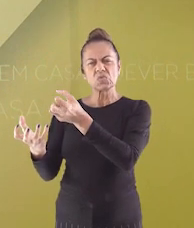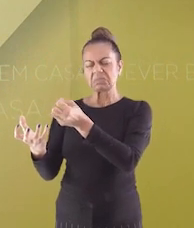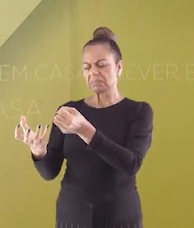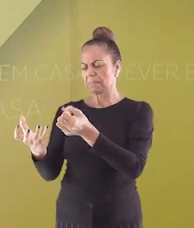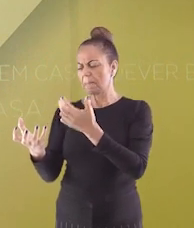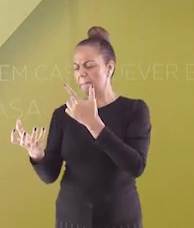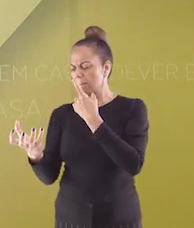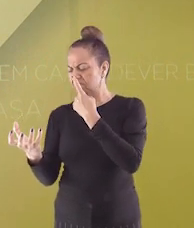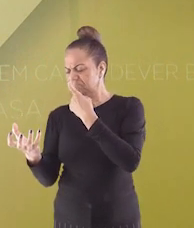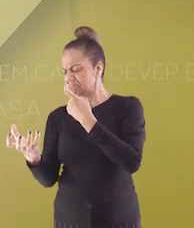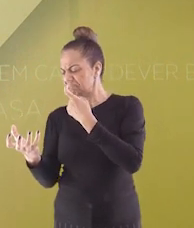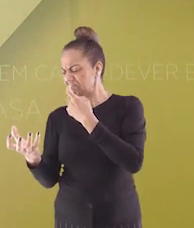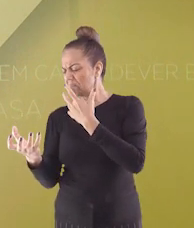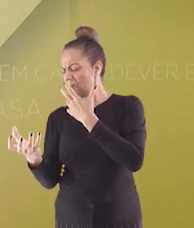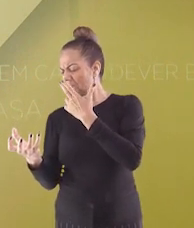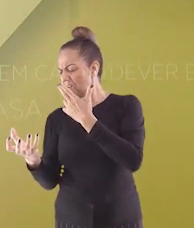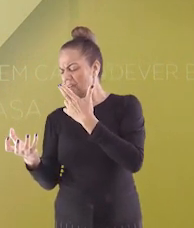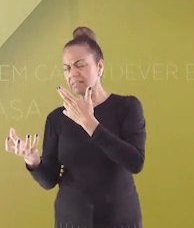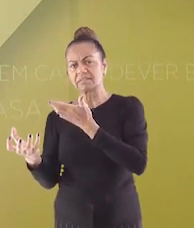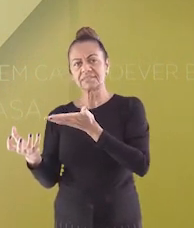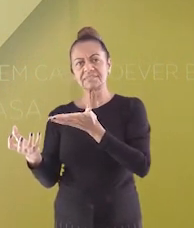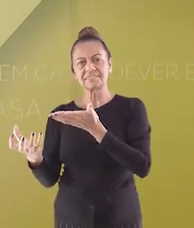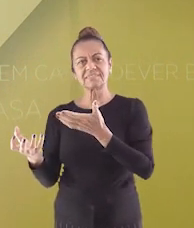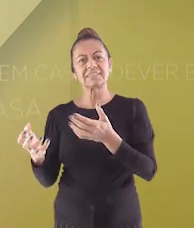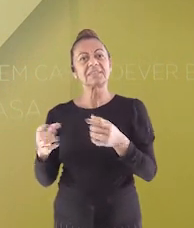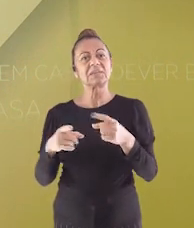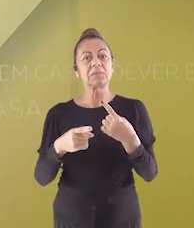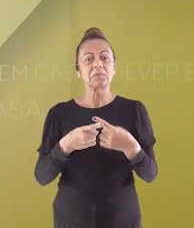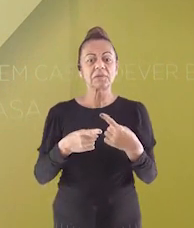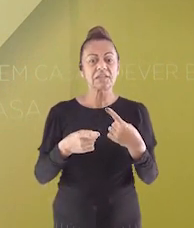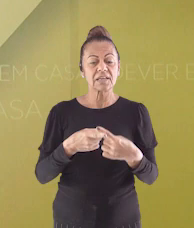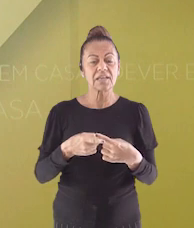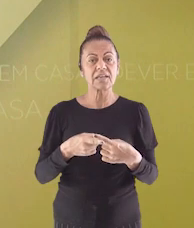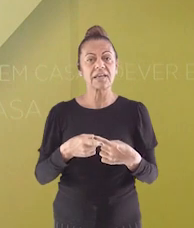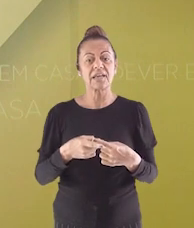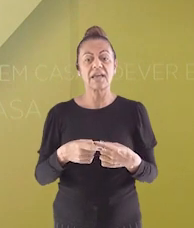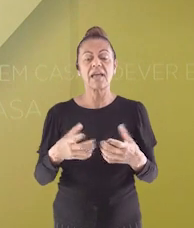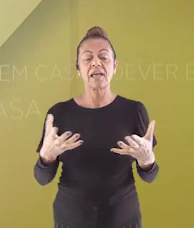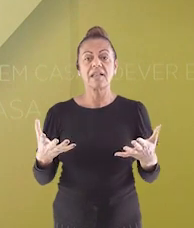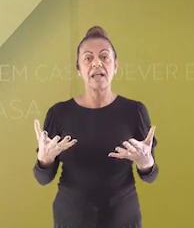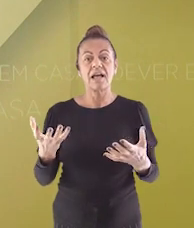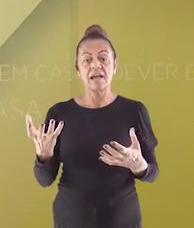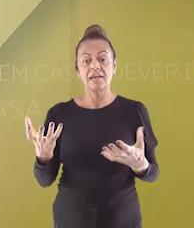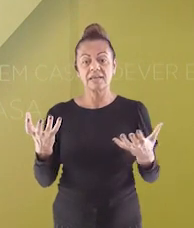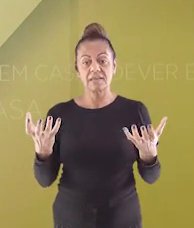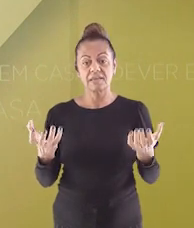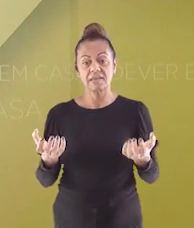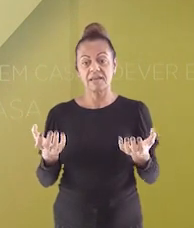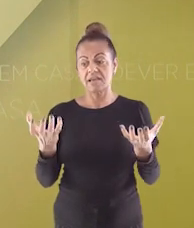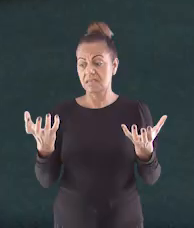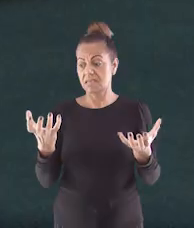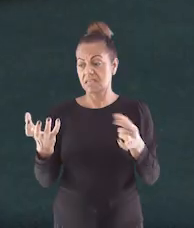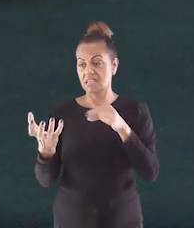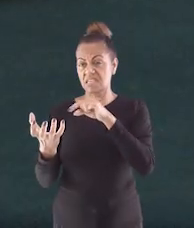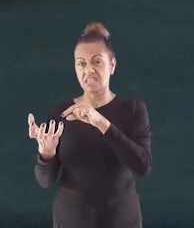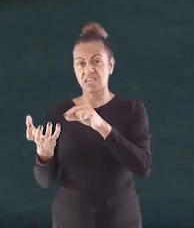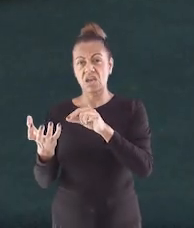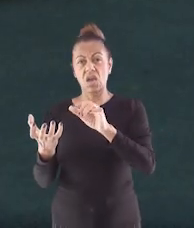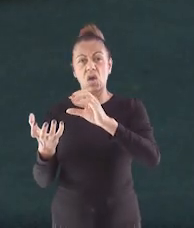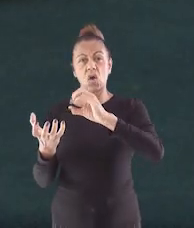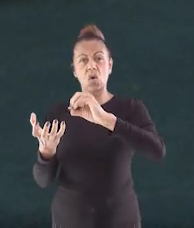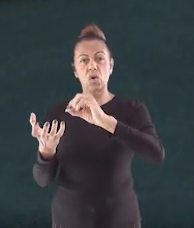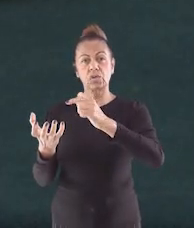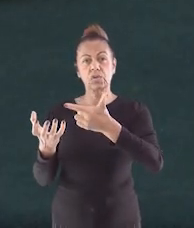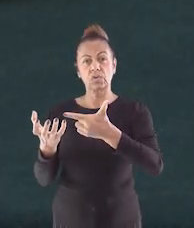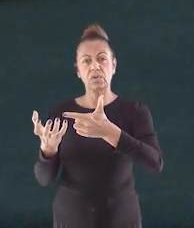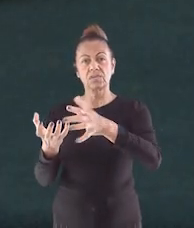Isso ocorre porque quando a metade da maçã reage com o oxigênio, ela forma uma enzima que